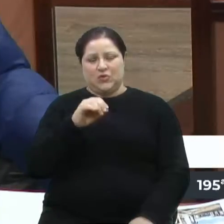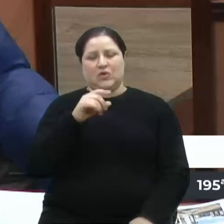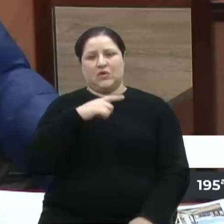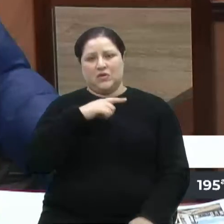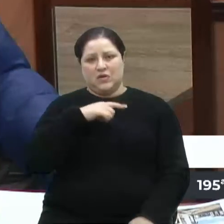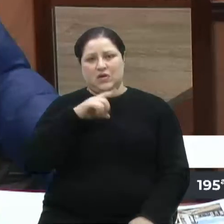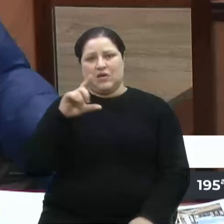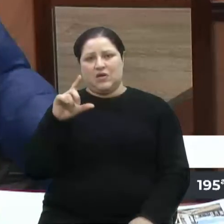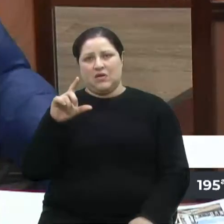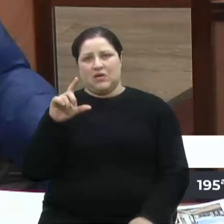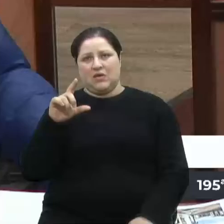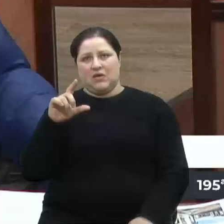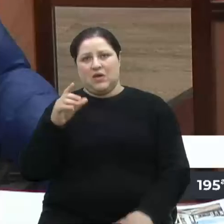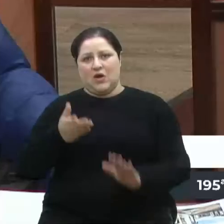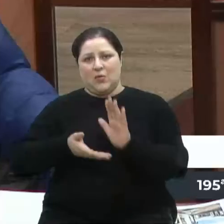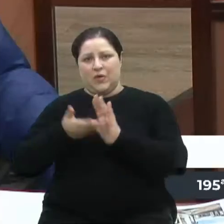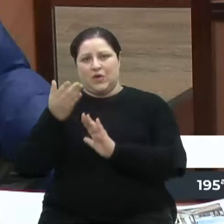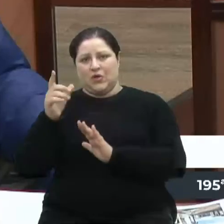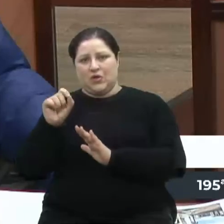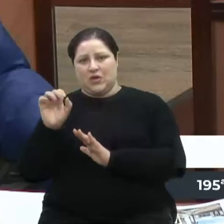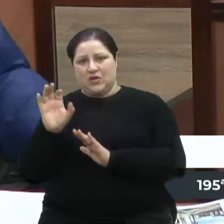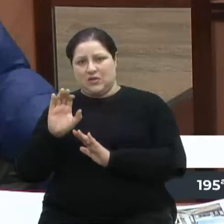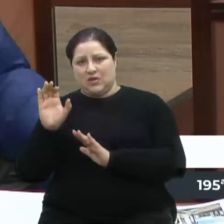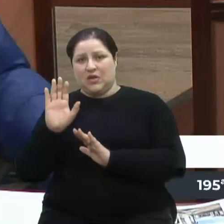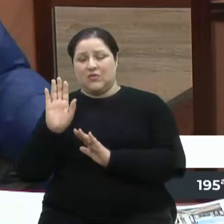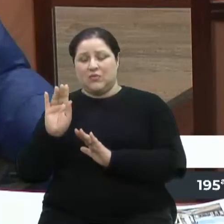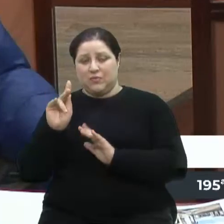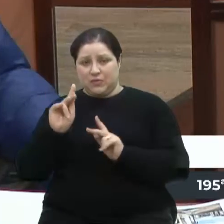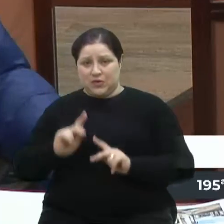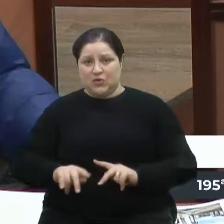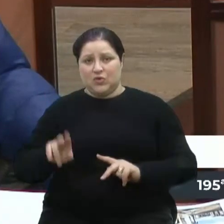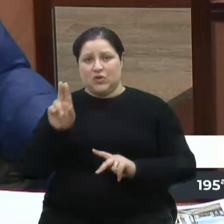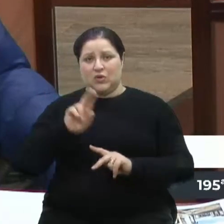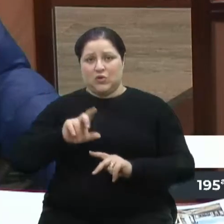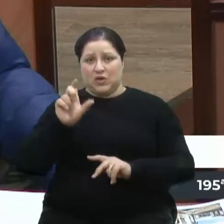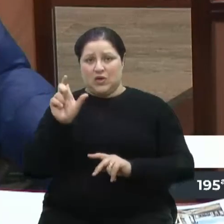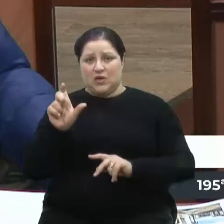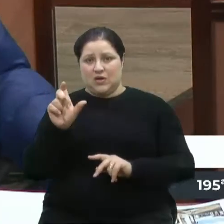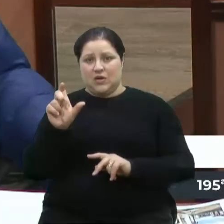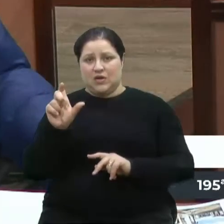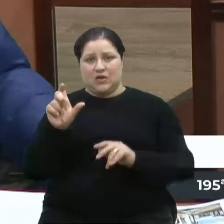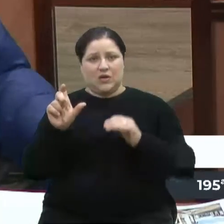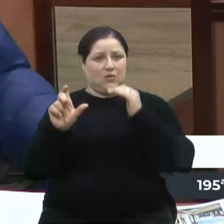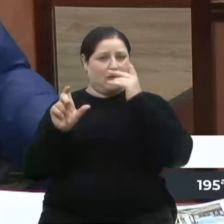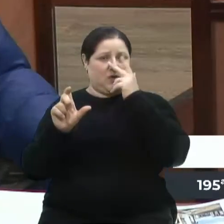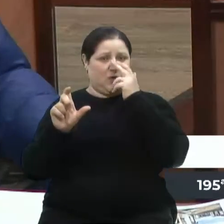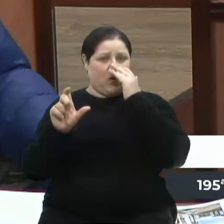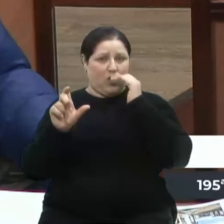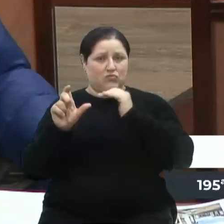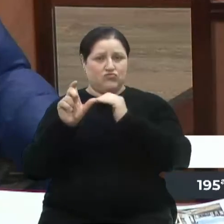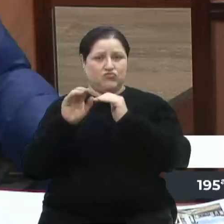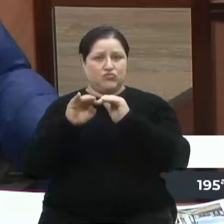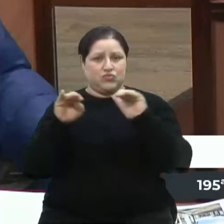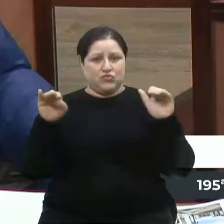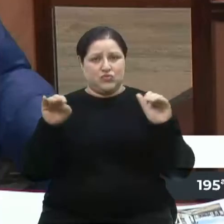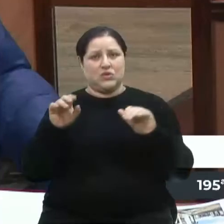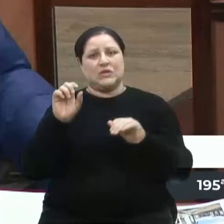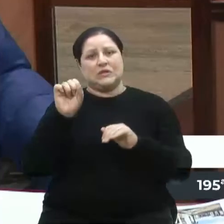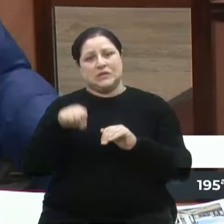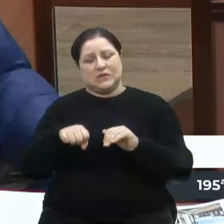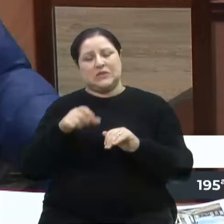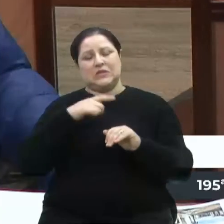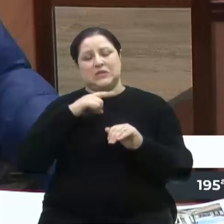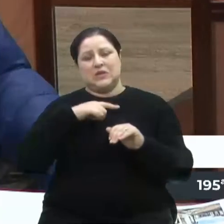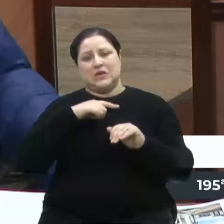mudou nada, continua aquele mesmo valor. Então, é importante que a gente fale sobre isso. Baixou quando a gente fala dos horários de entrepico, né, que eu